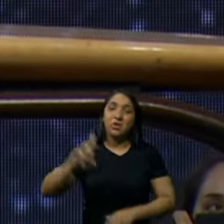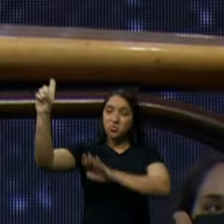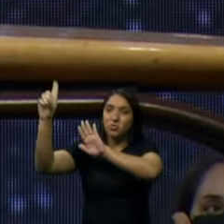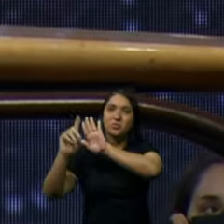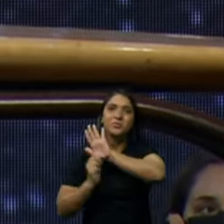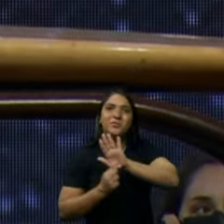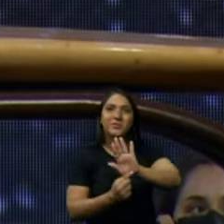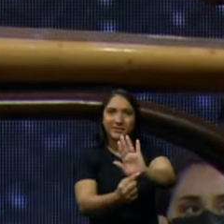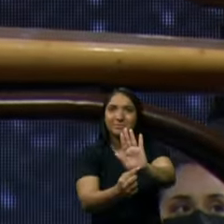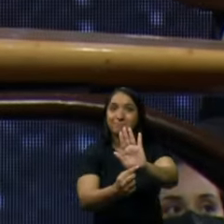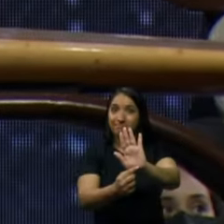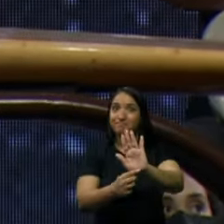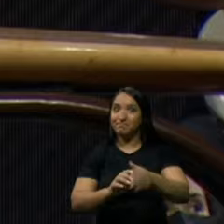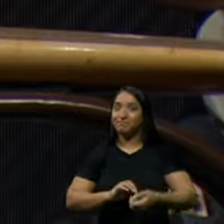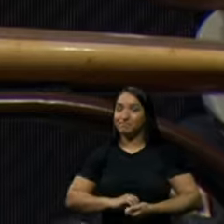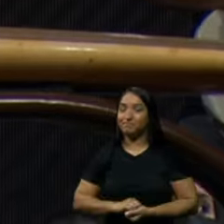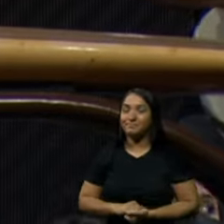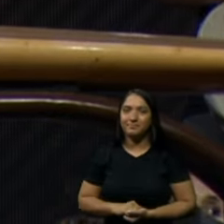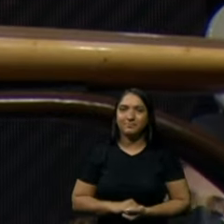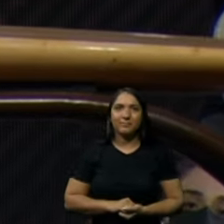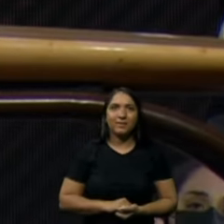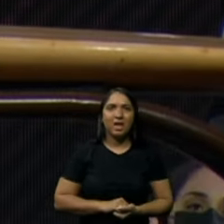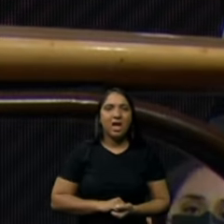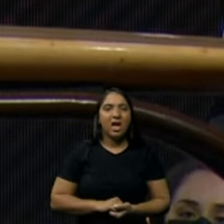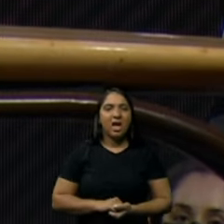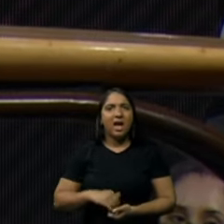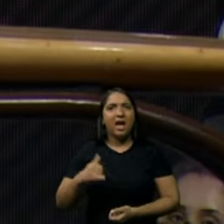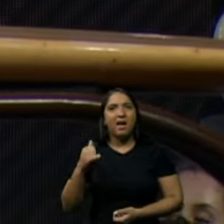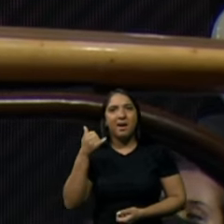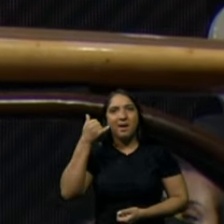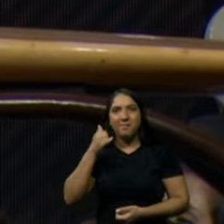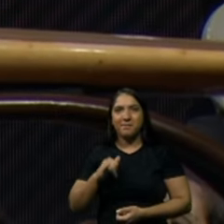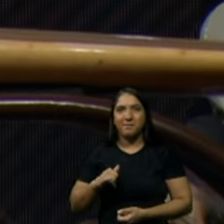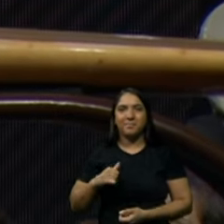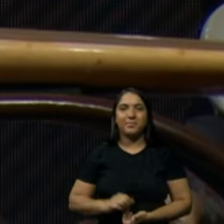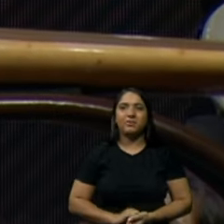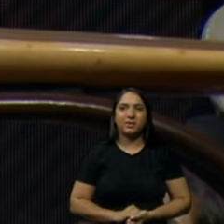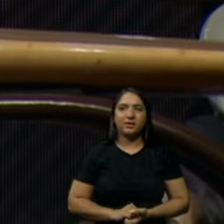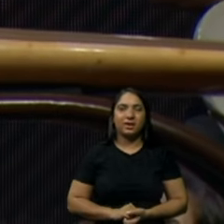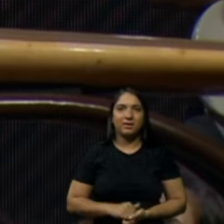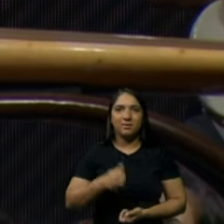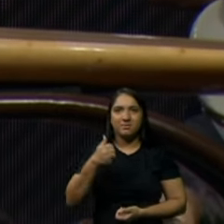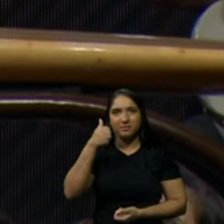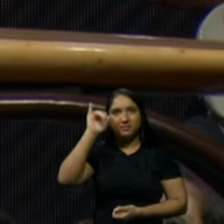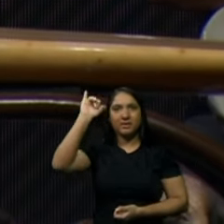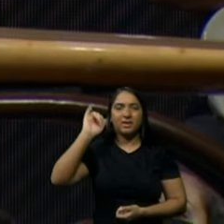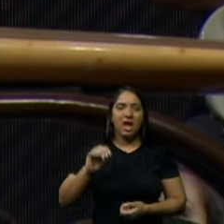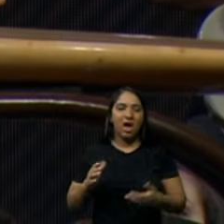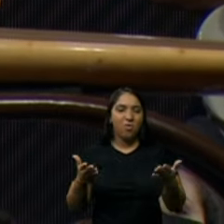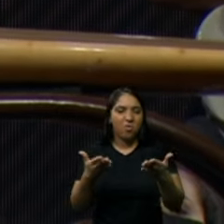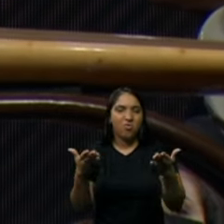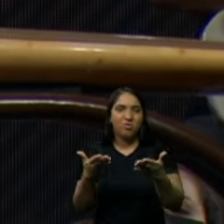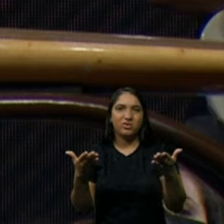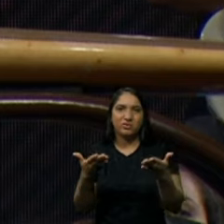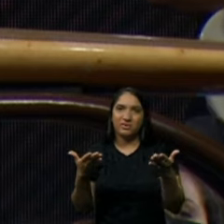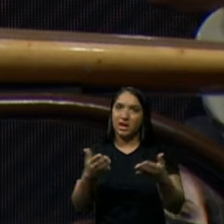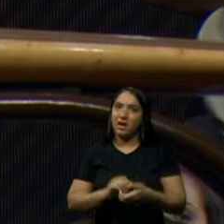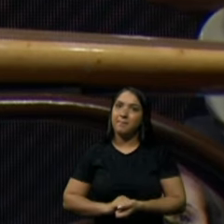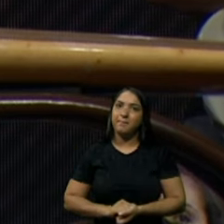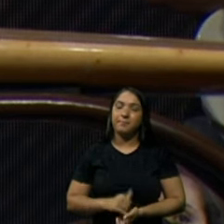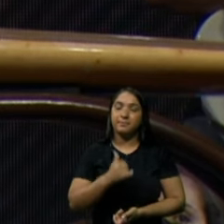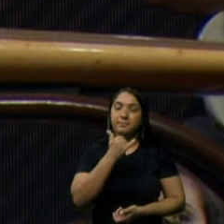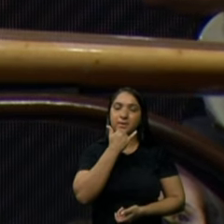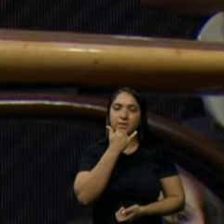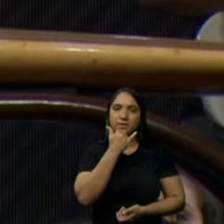nós vamos aproveitar a nossa festa aqui essa reunião que os pastores do mundo todo